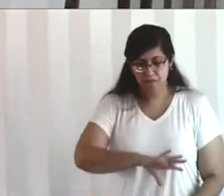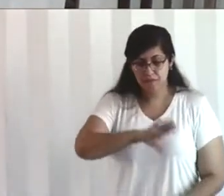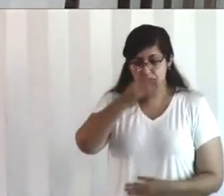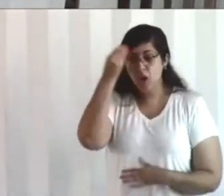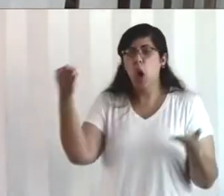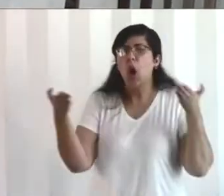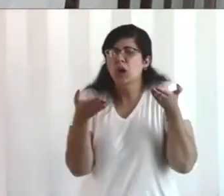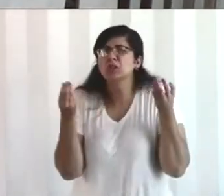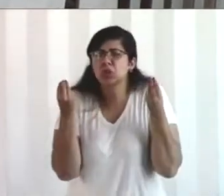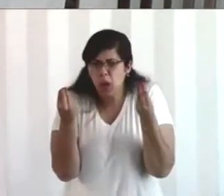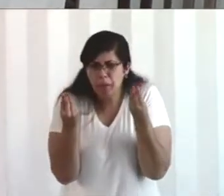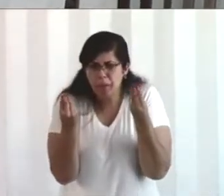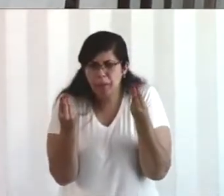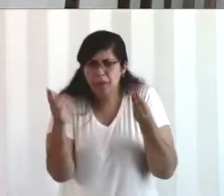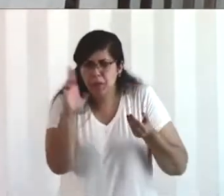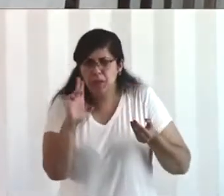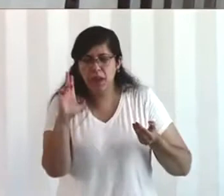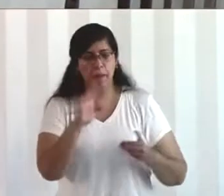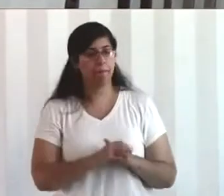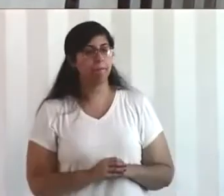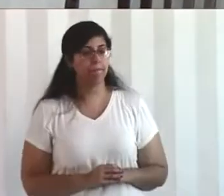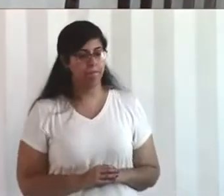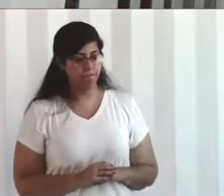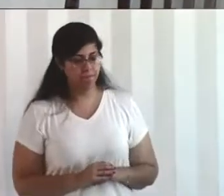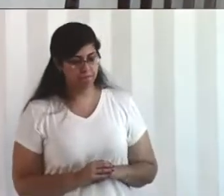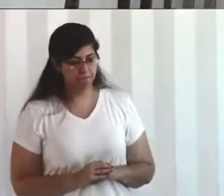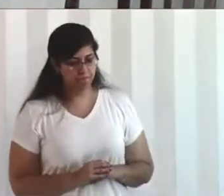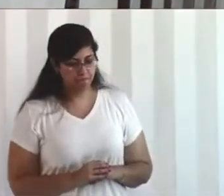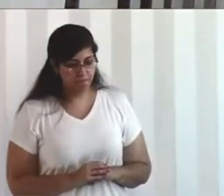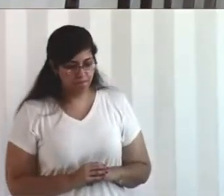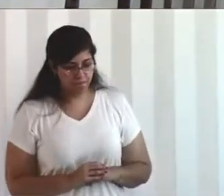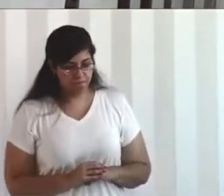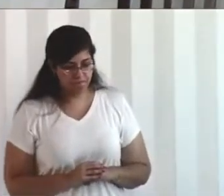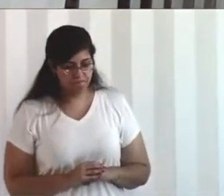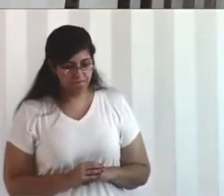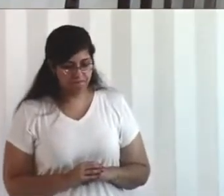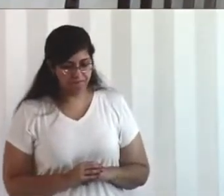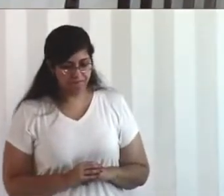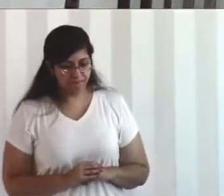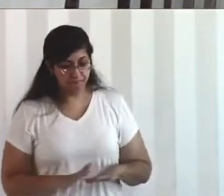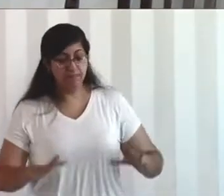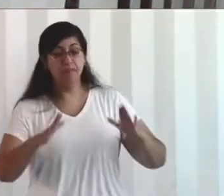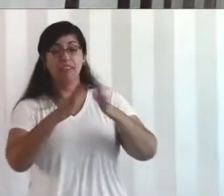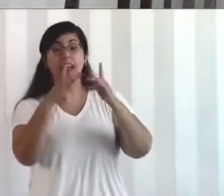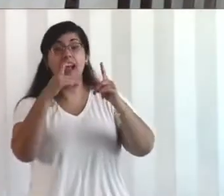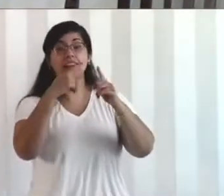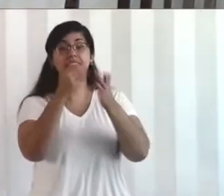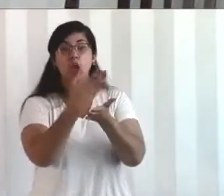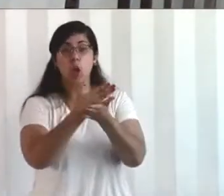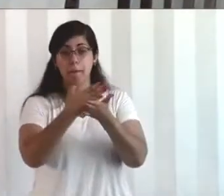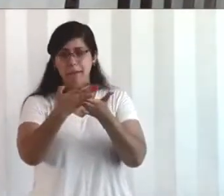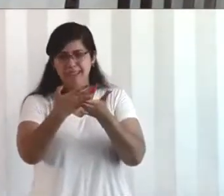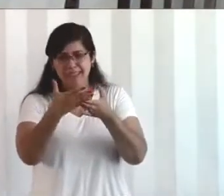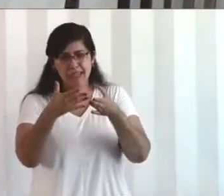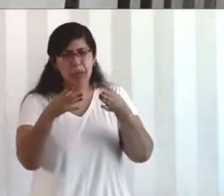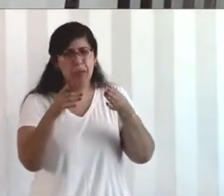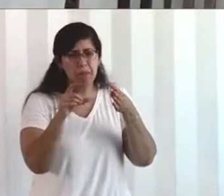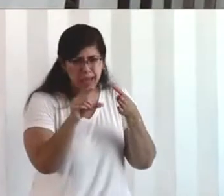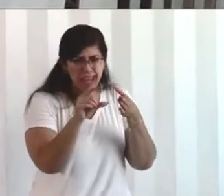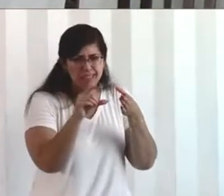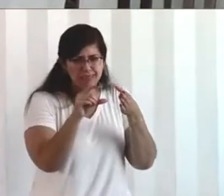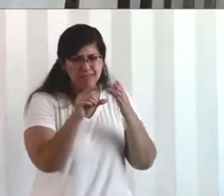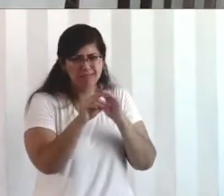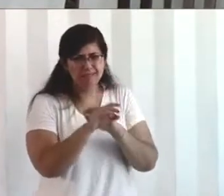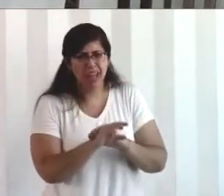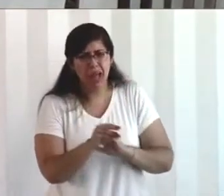a persuasão. A igreja, quando é iniciada em um lugar, ela é muito pequena sempre, ela é